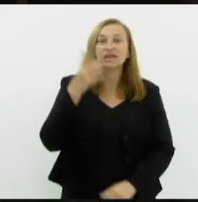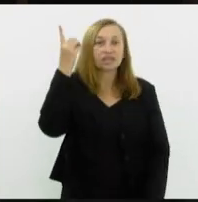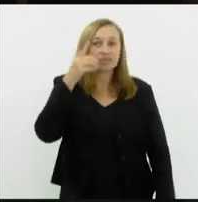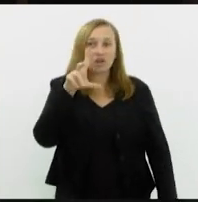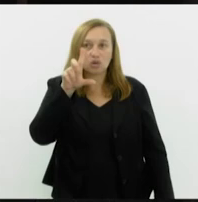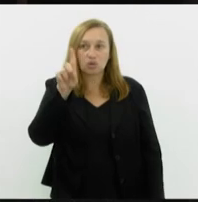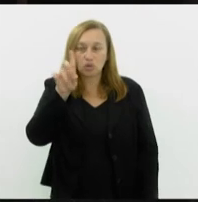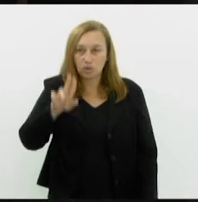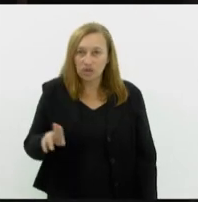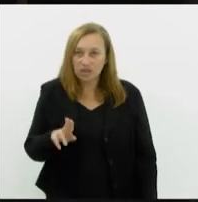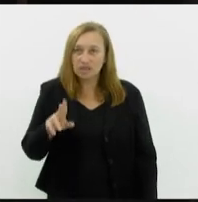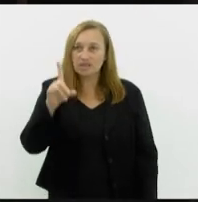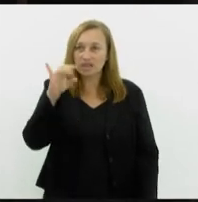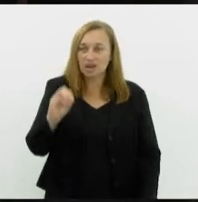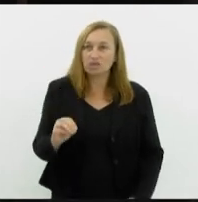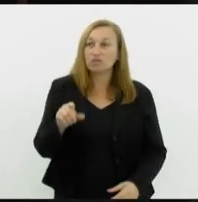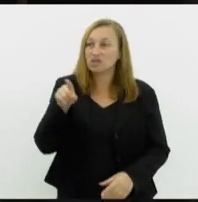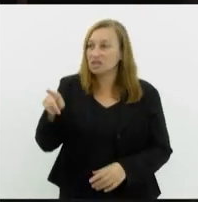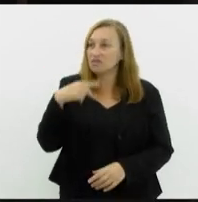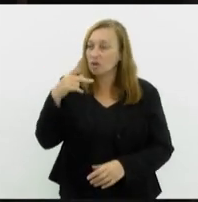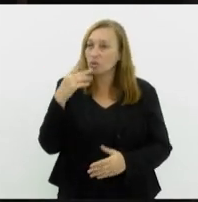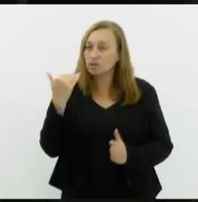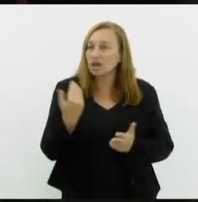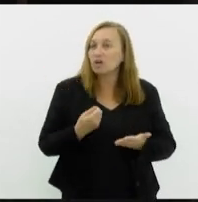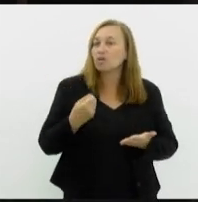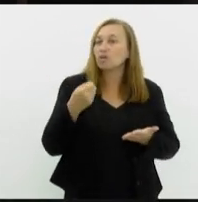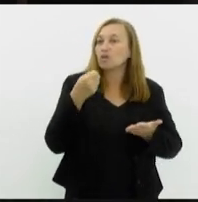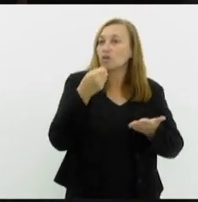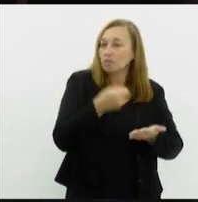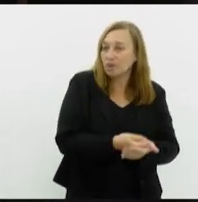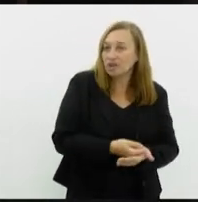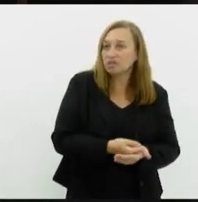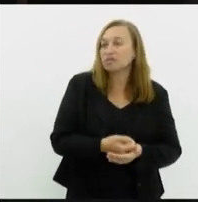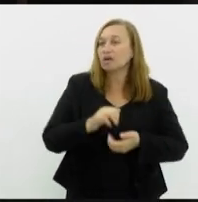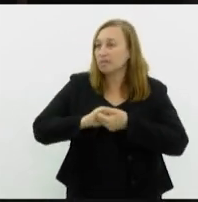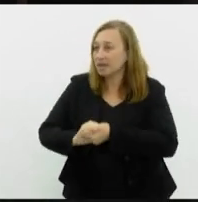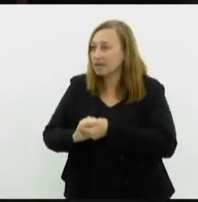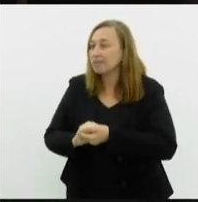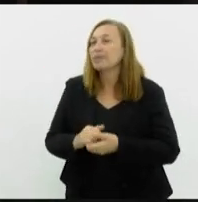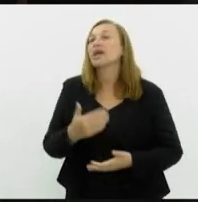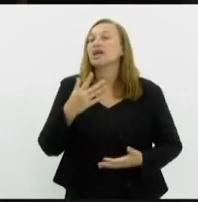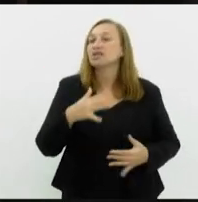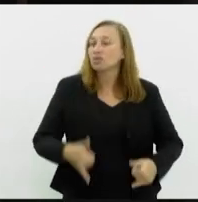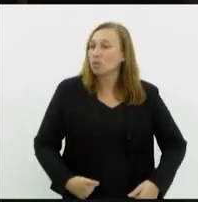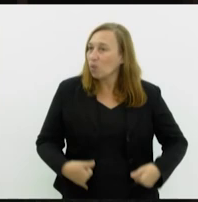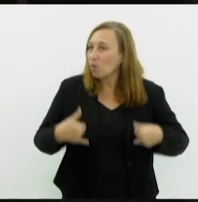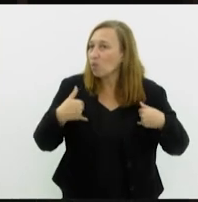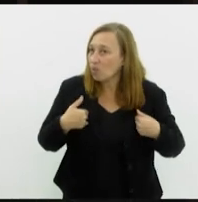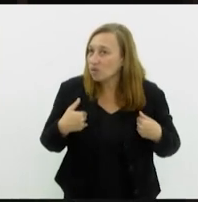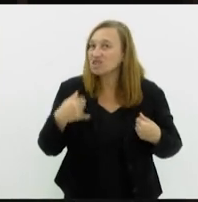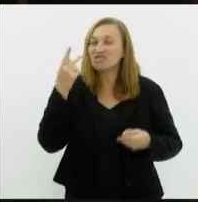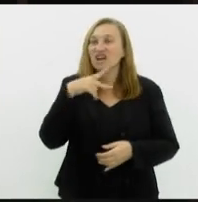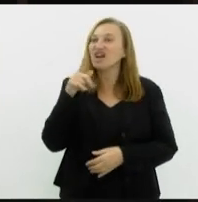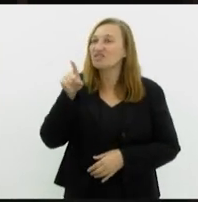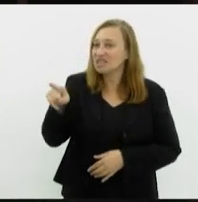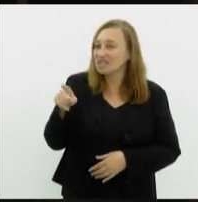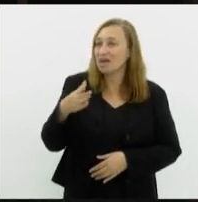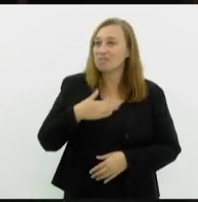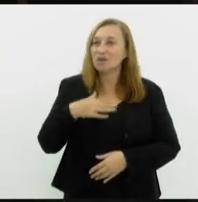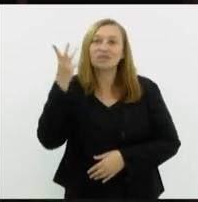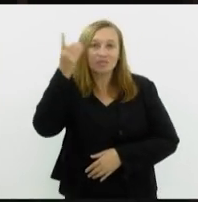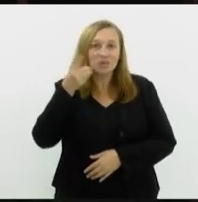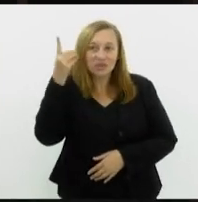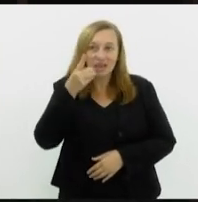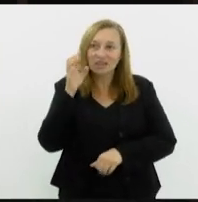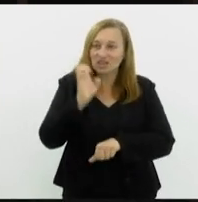você falou, você está cumprindo. Apertei sua mão sim, fui o primeiro a apertar e tenho muita honra de falar que você é meu deputado